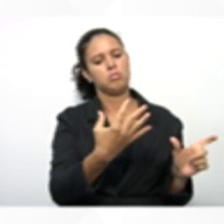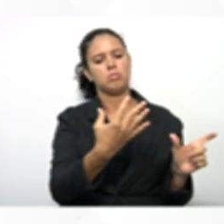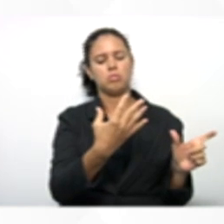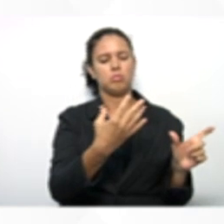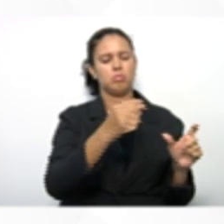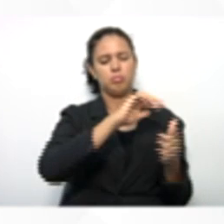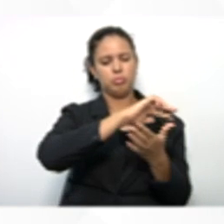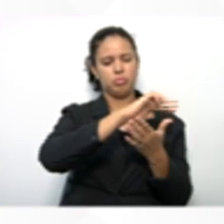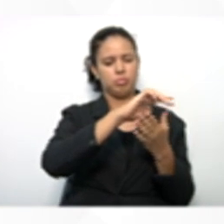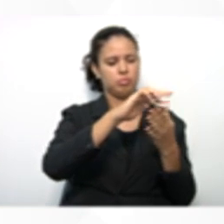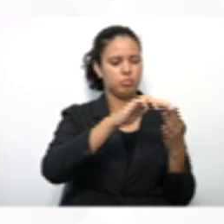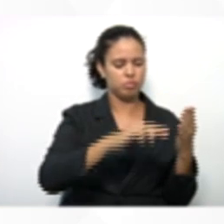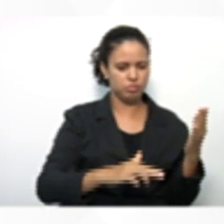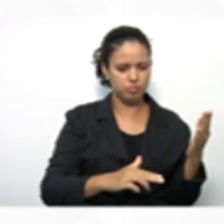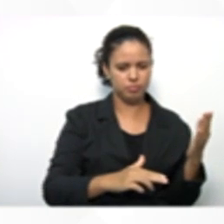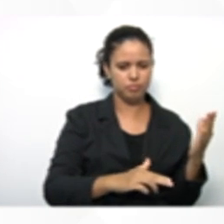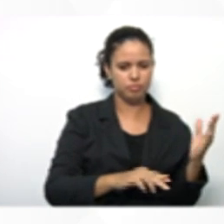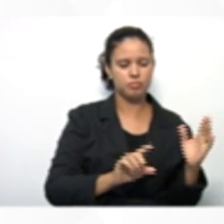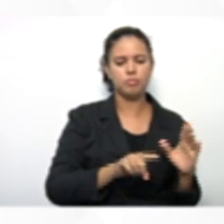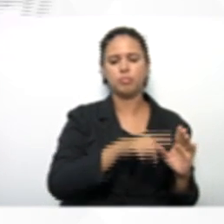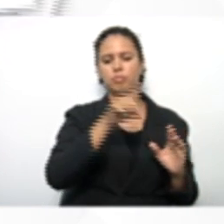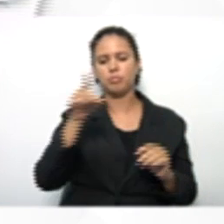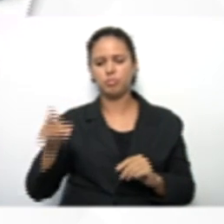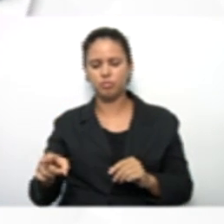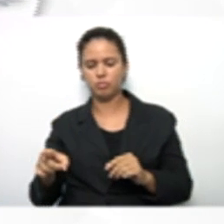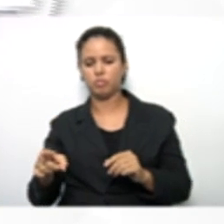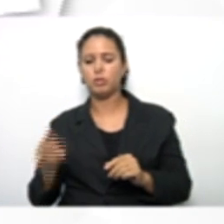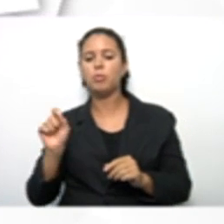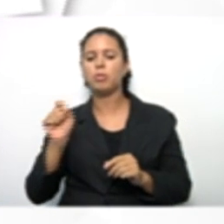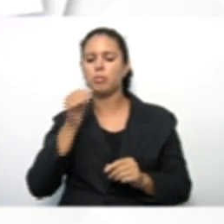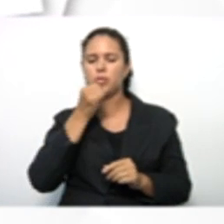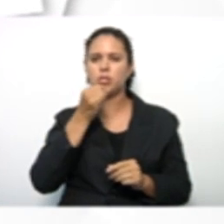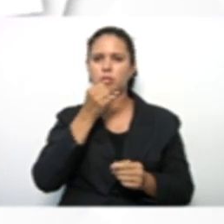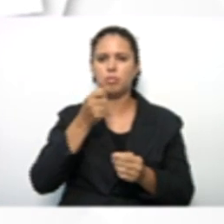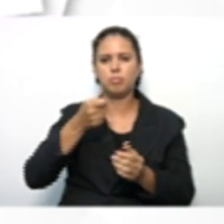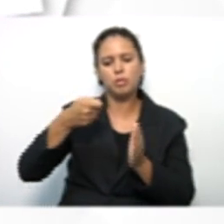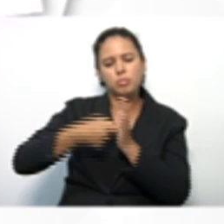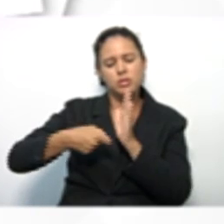imóveis, créditos a receber. E as contas do passivo, as